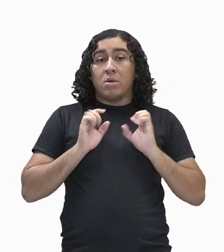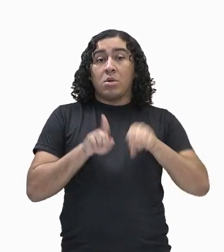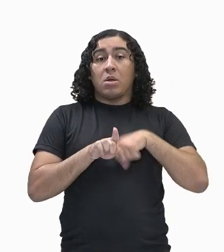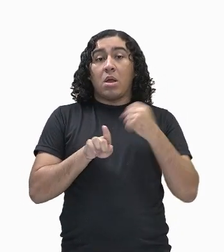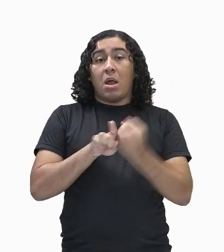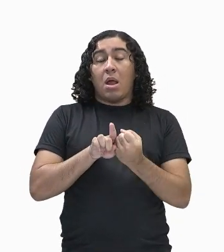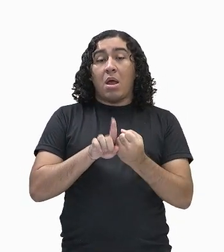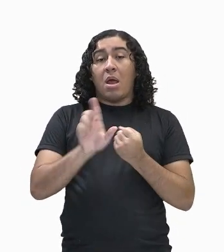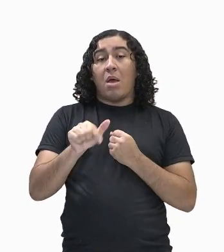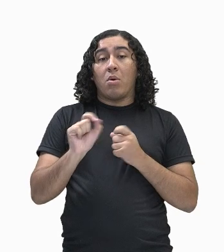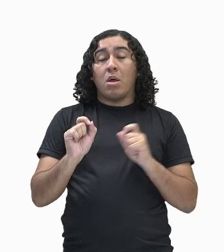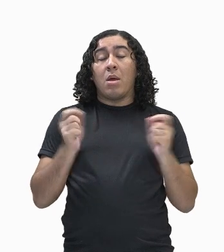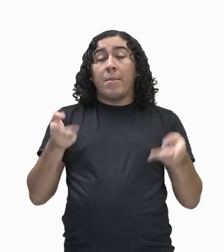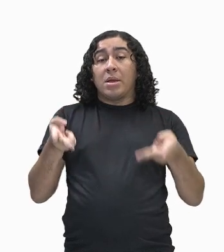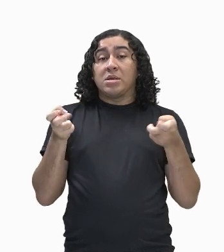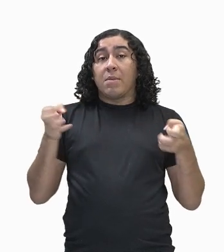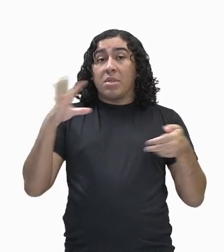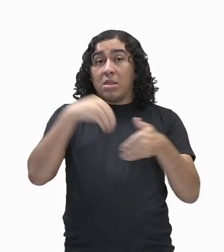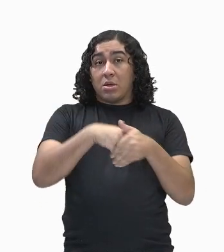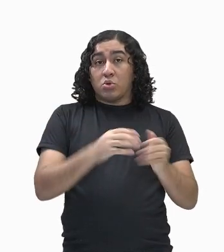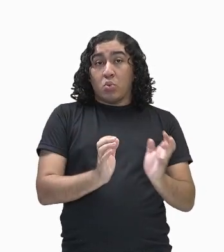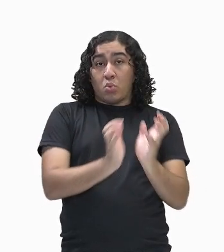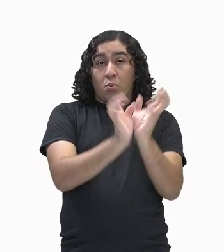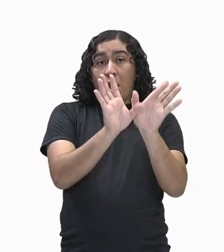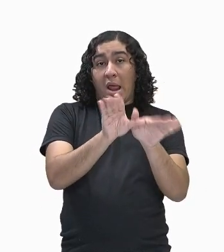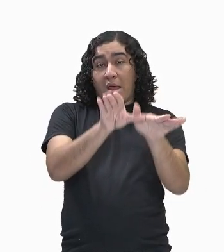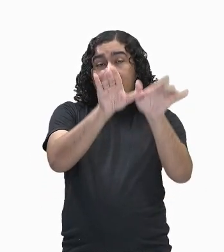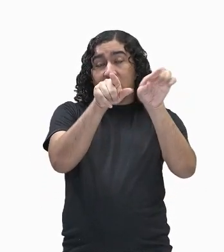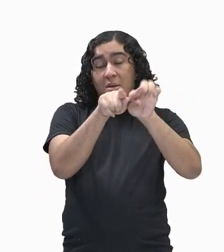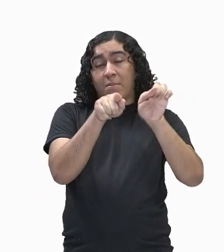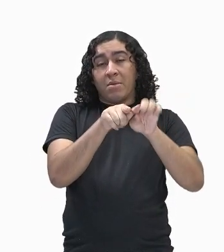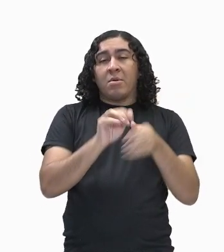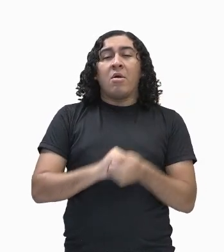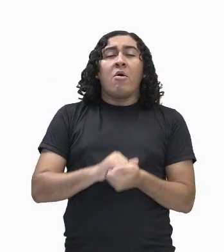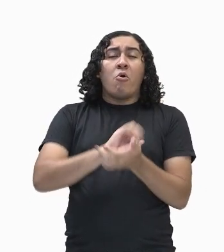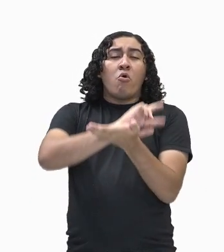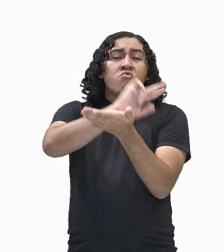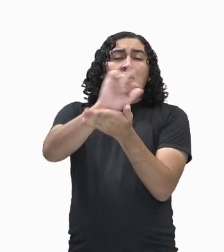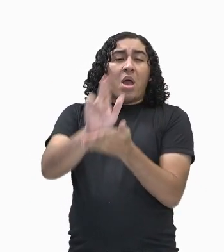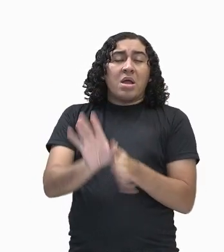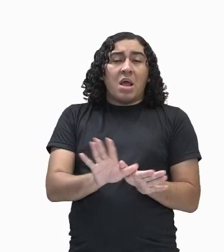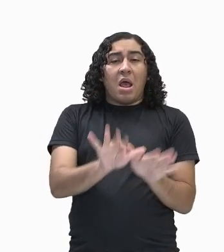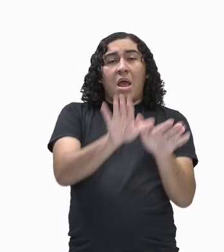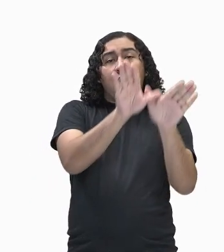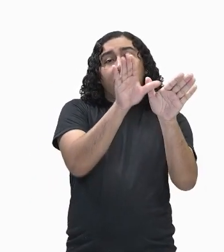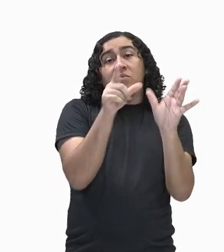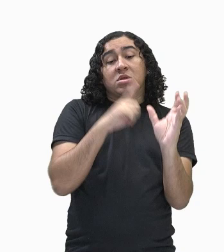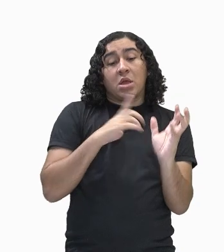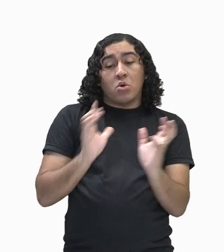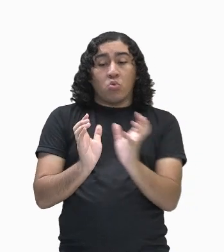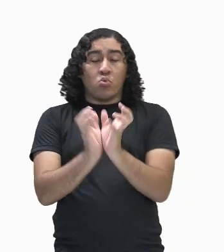é observado também dentro desse grupo. Diversas aves vivem